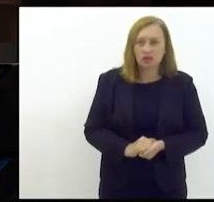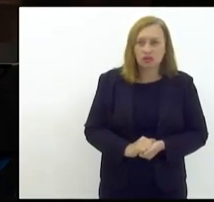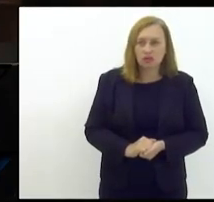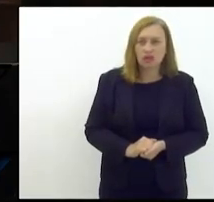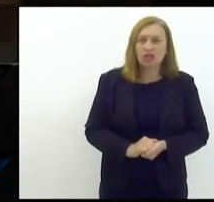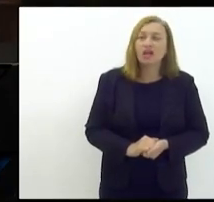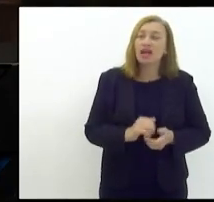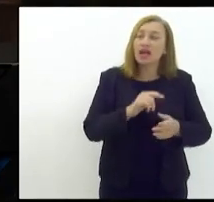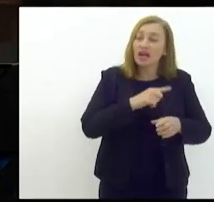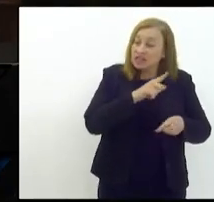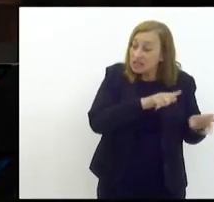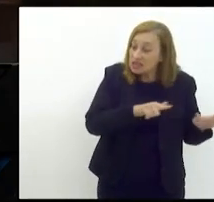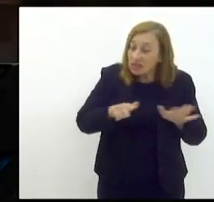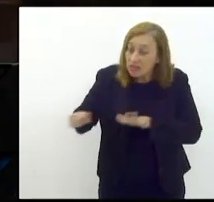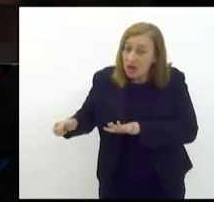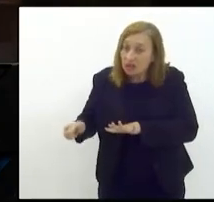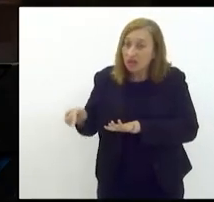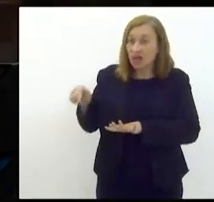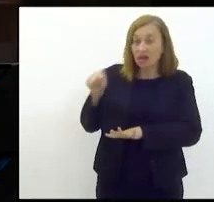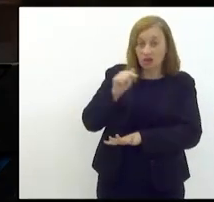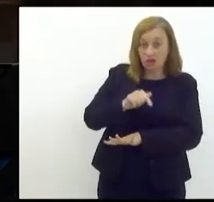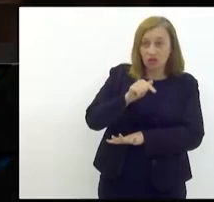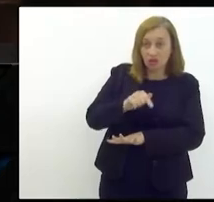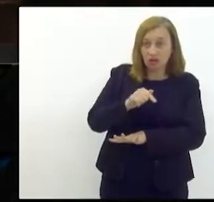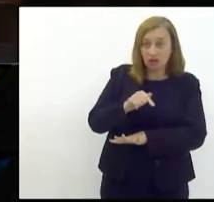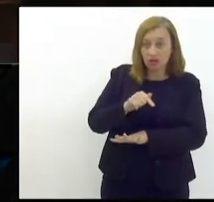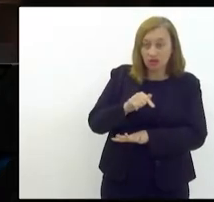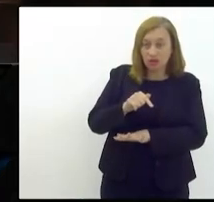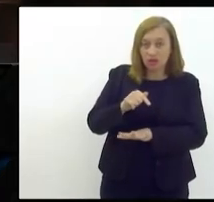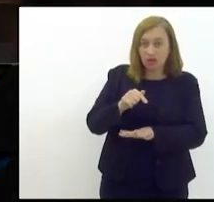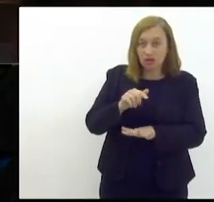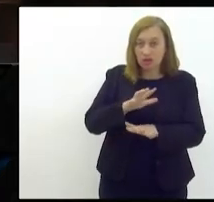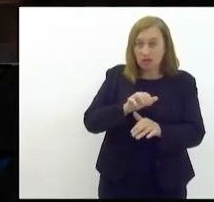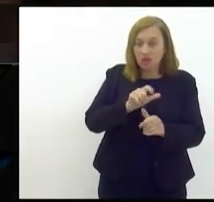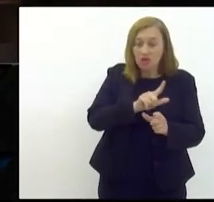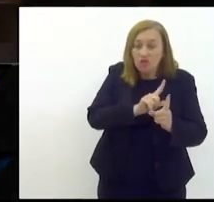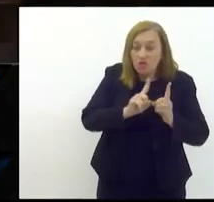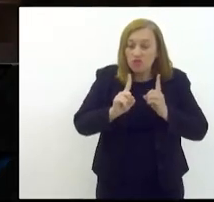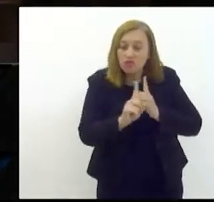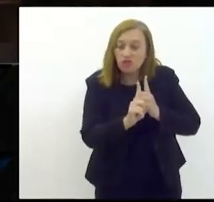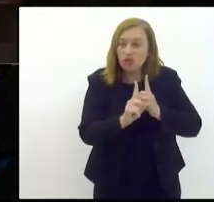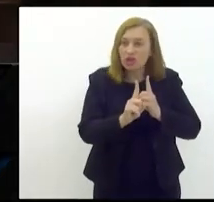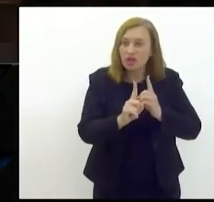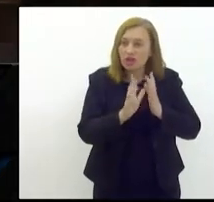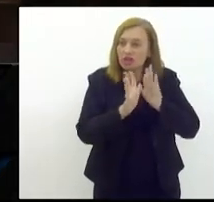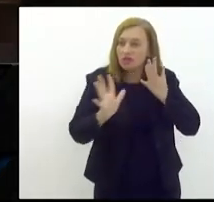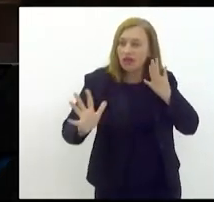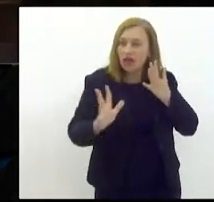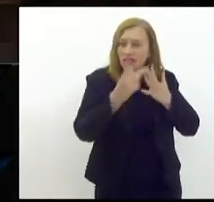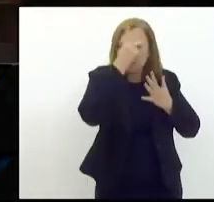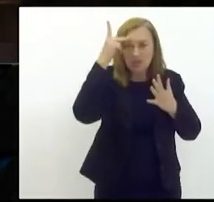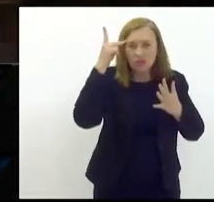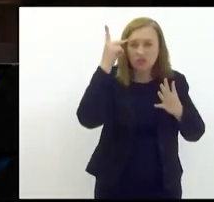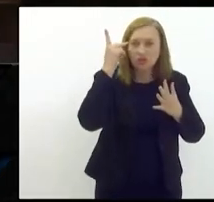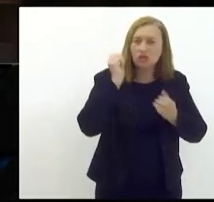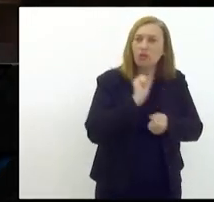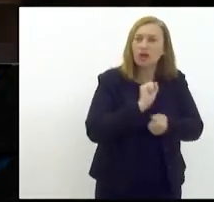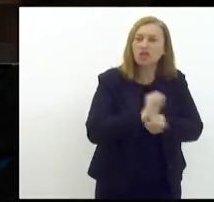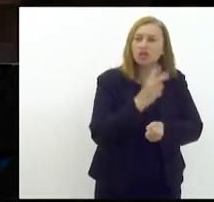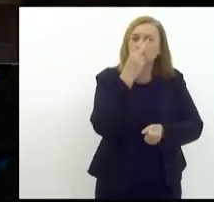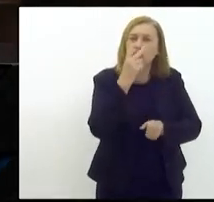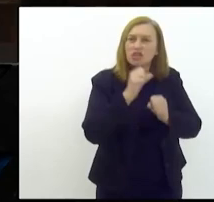semana para realizar uma cirurgia de Maricá Vila é essa que as pessoas estão esperando há dois anos